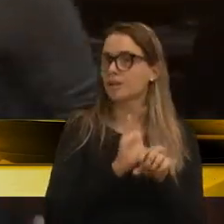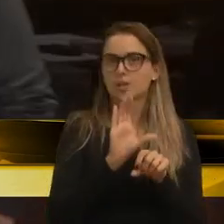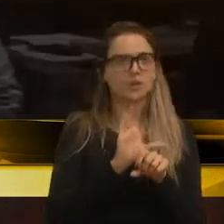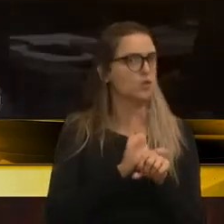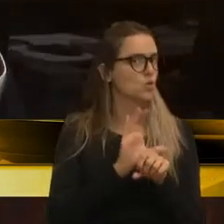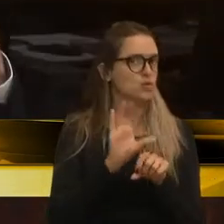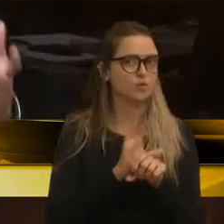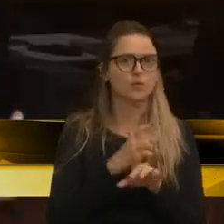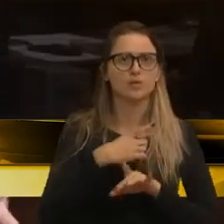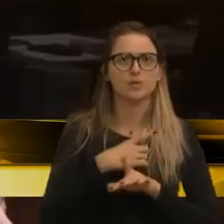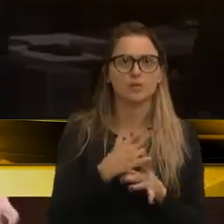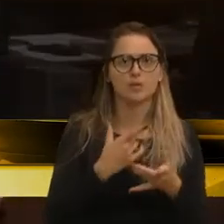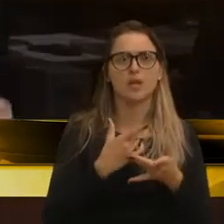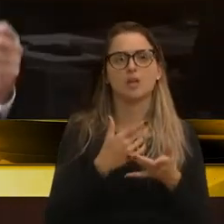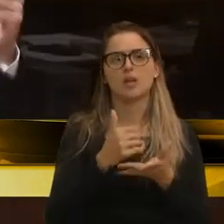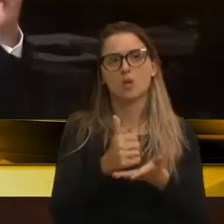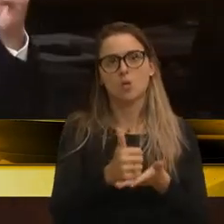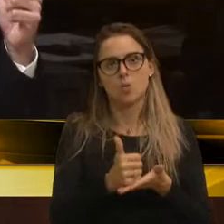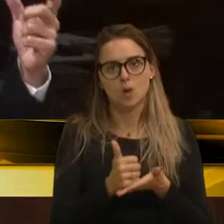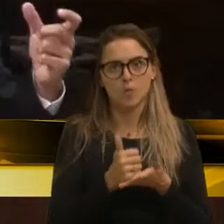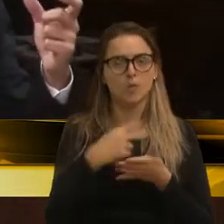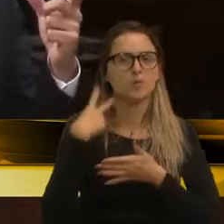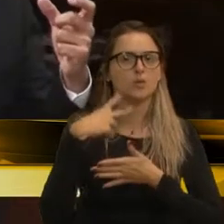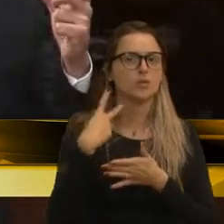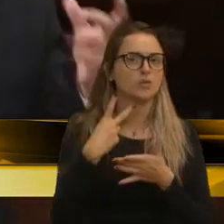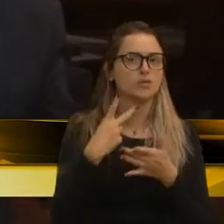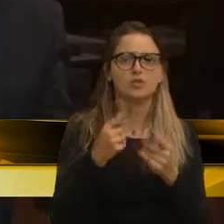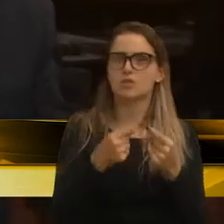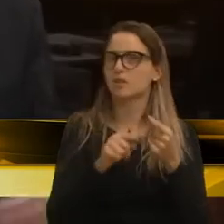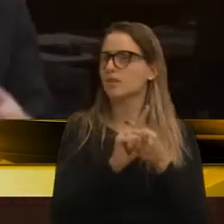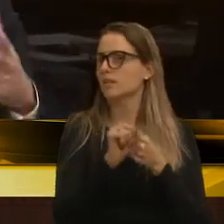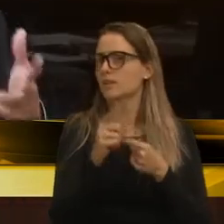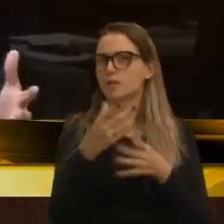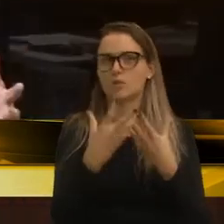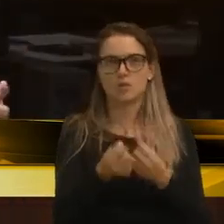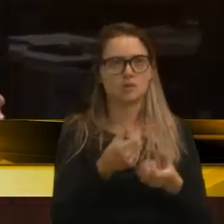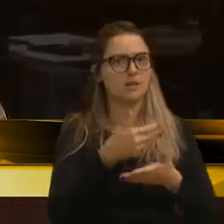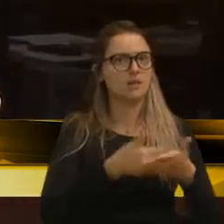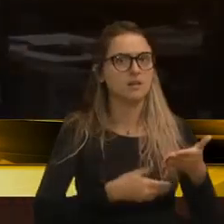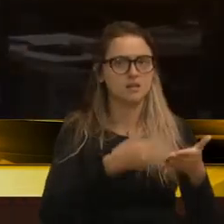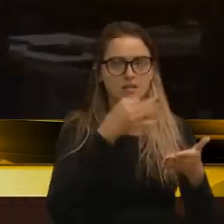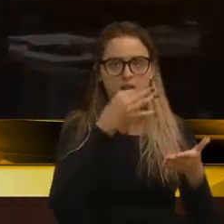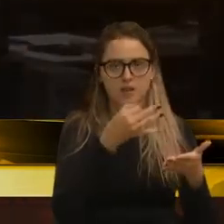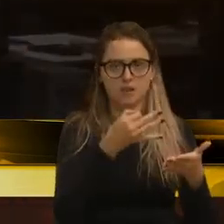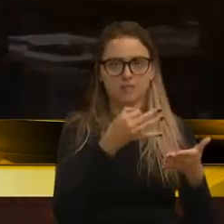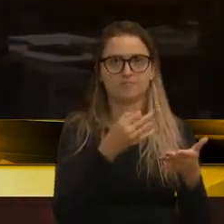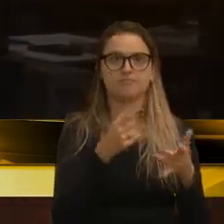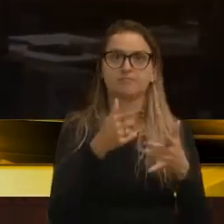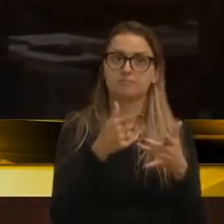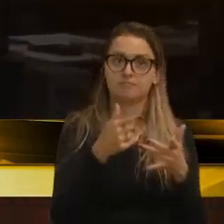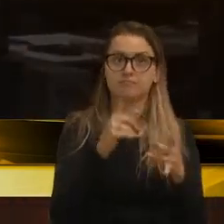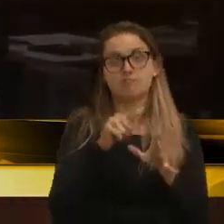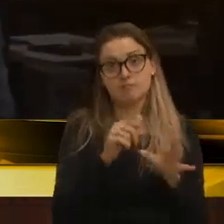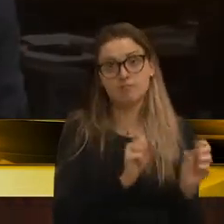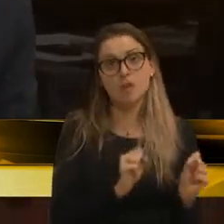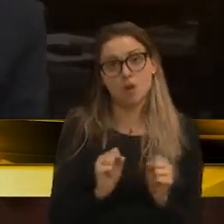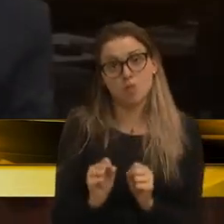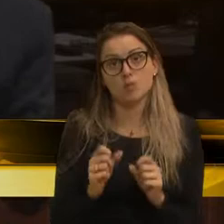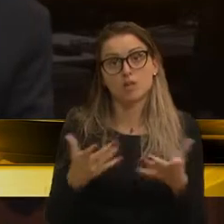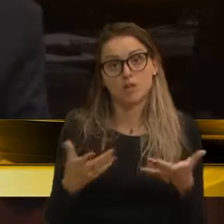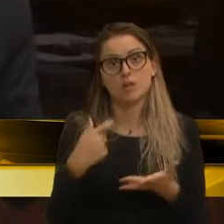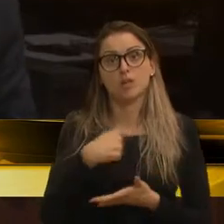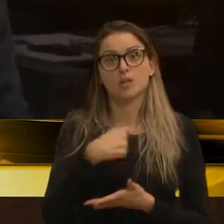inconstitucionais, existe um recurso do plenário de derrubar a inconstitucionalidade do projeto tramitar. E esse recurso ele tem que